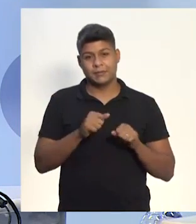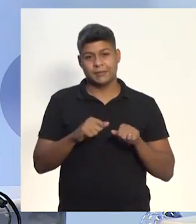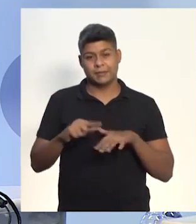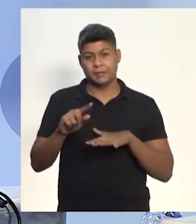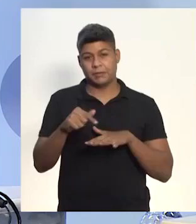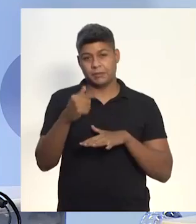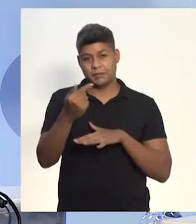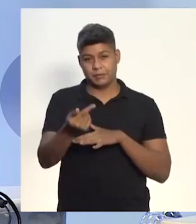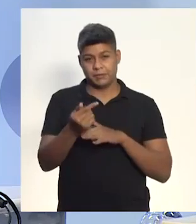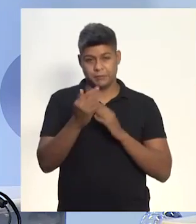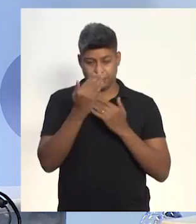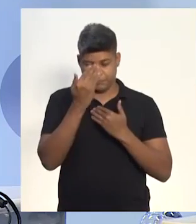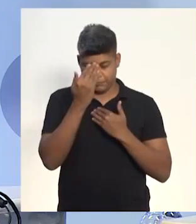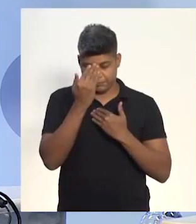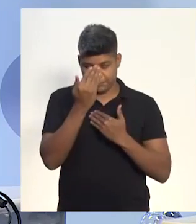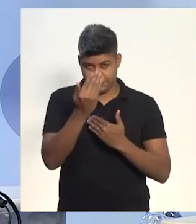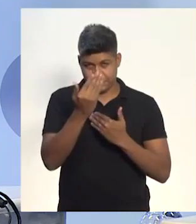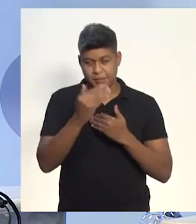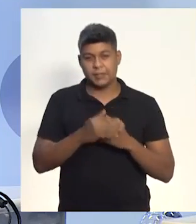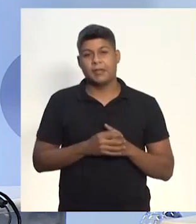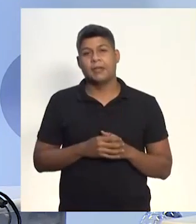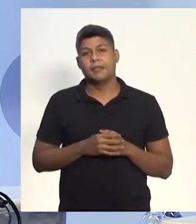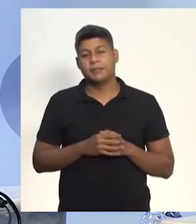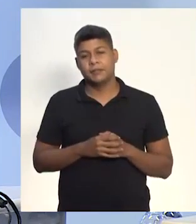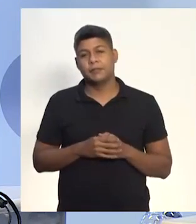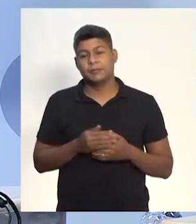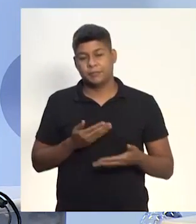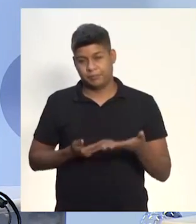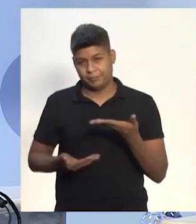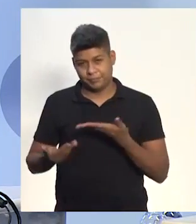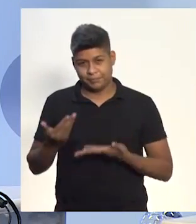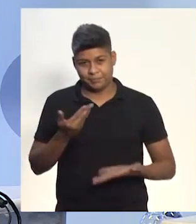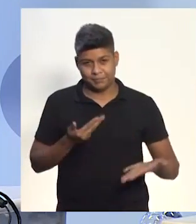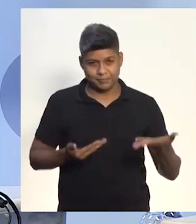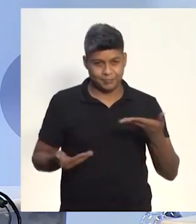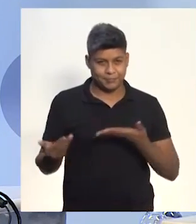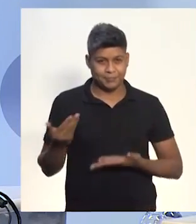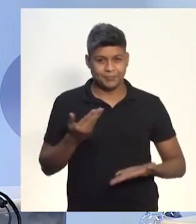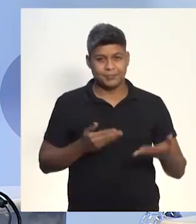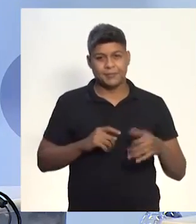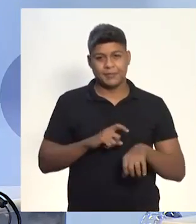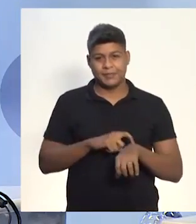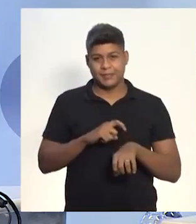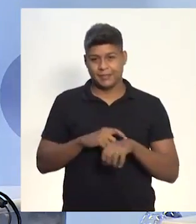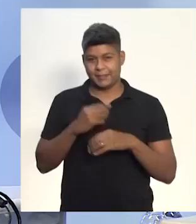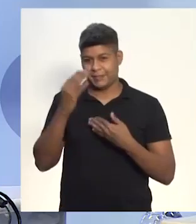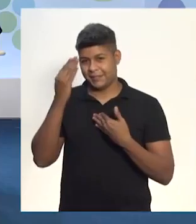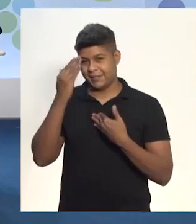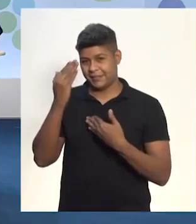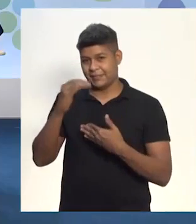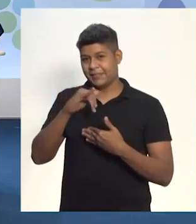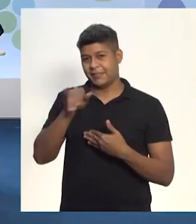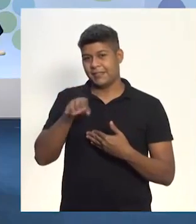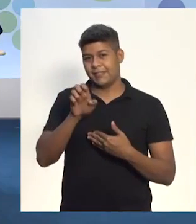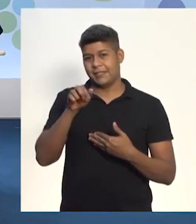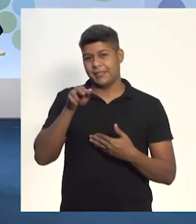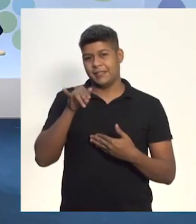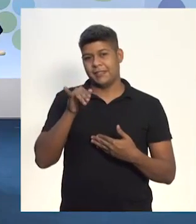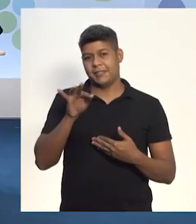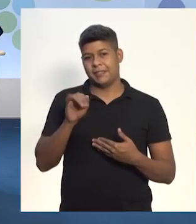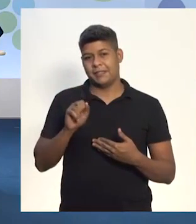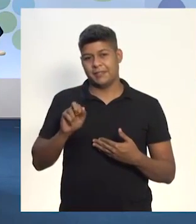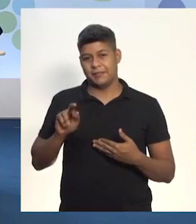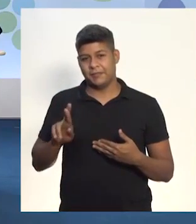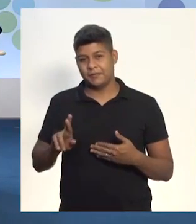vem. Muito, muito obrigada pela generosidade de vocês de compartilharem o tempo. Muito, muito obrigada, Jennifer, por estar aqui